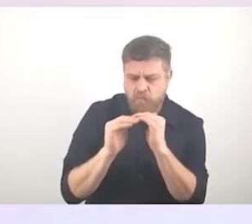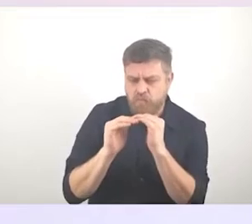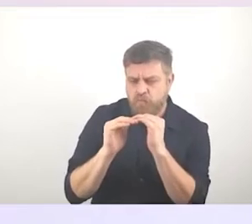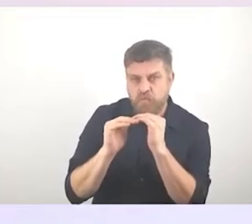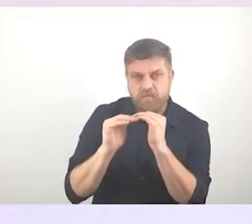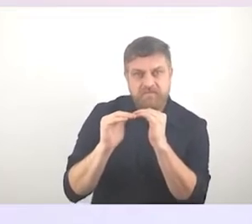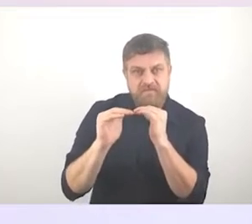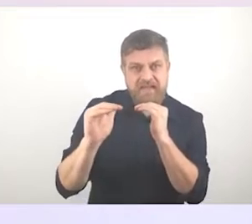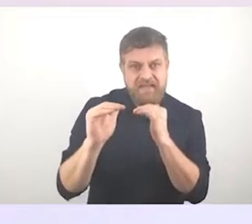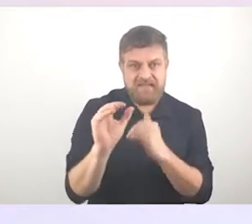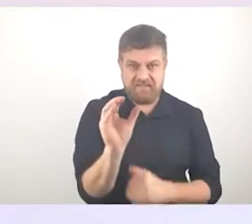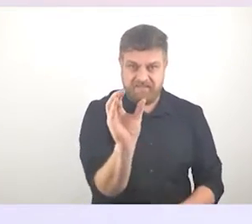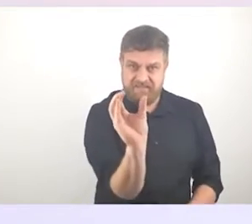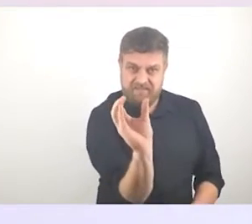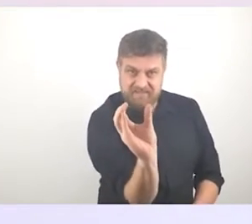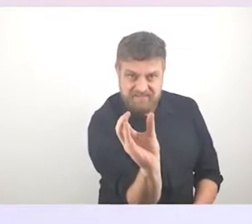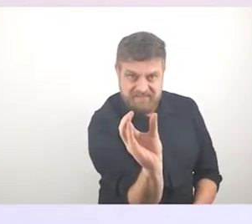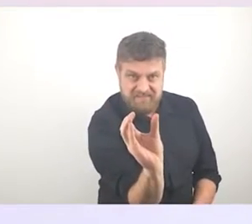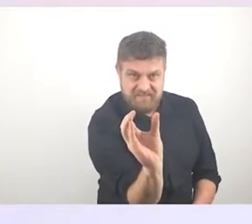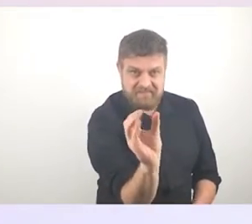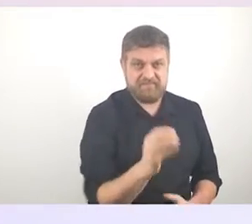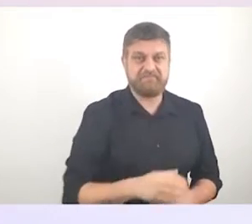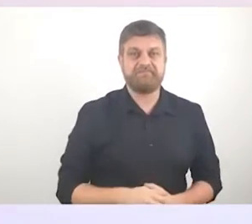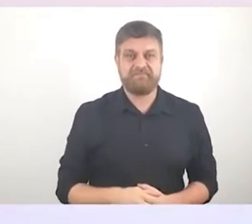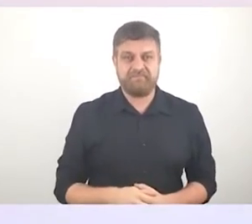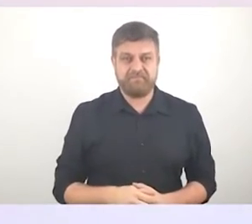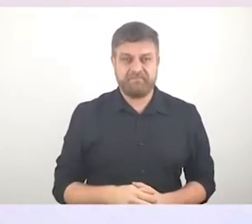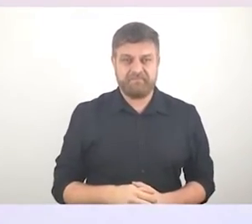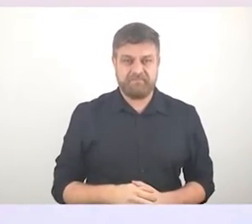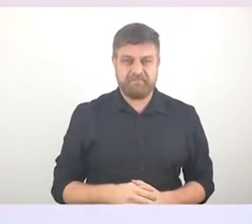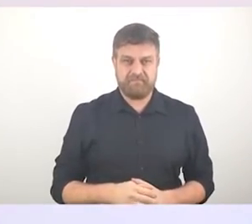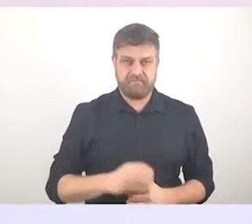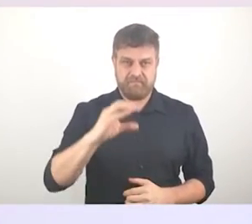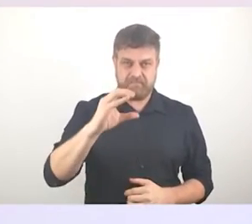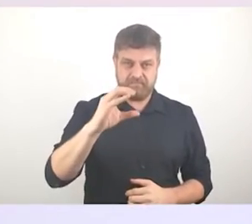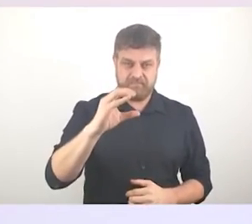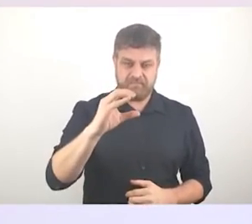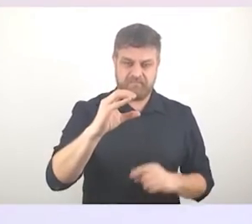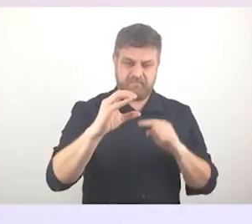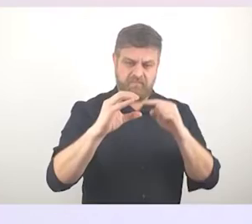deixar uniforme aqui, né? E aí fica assim.